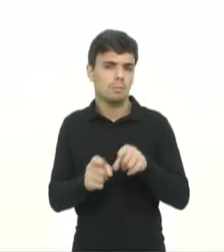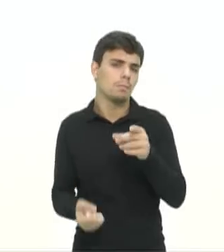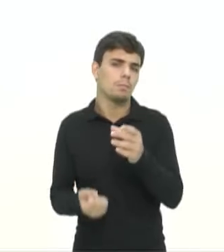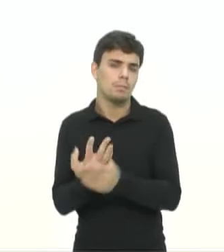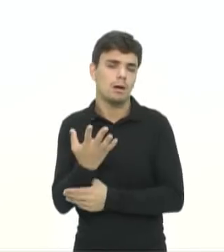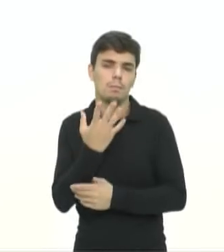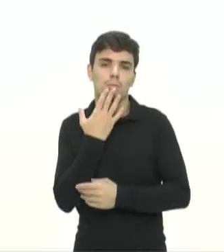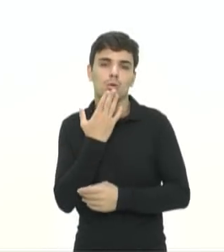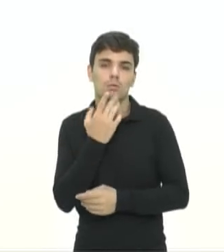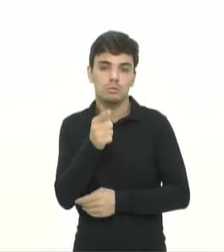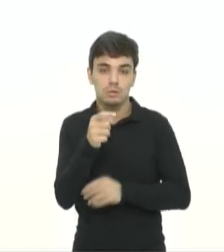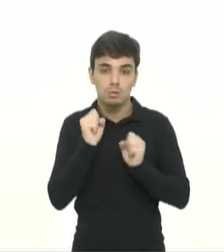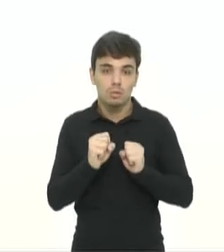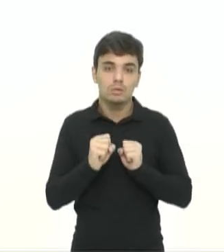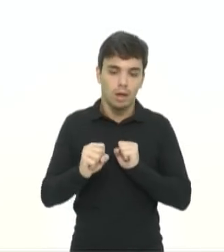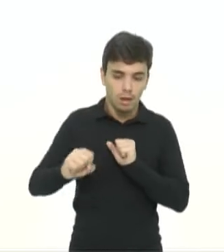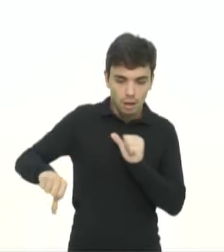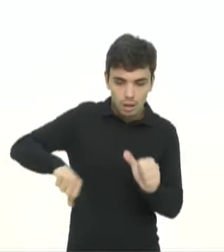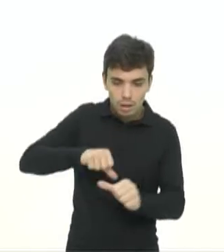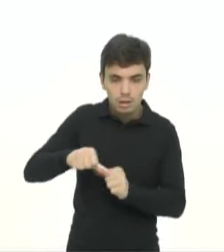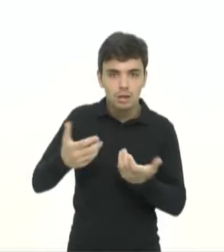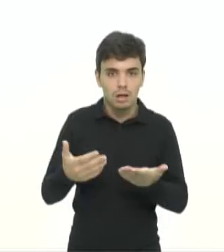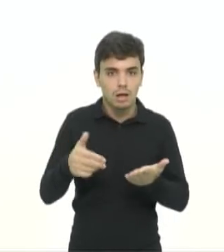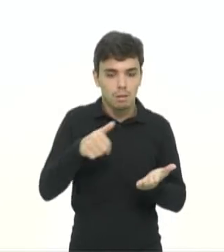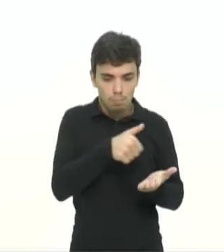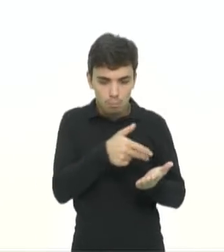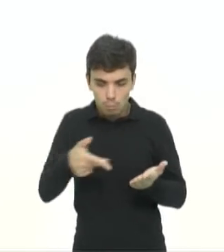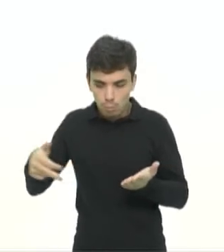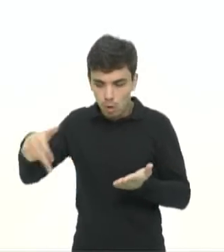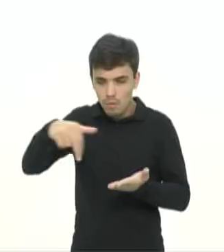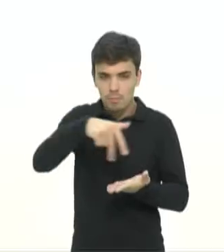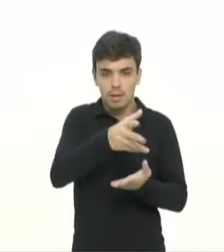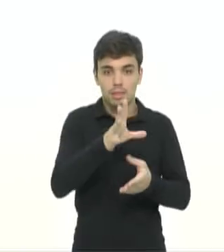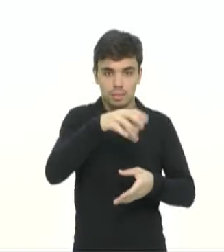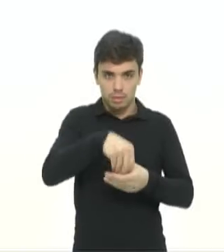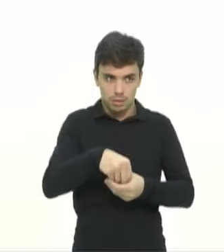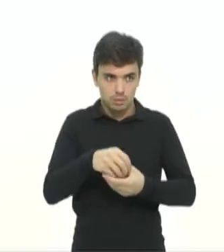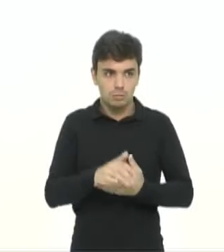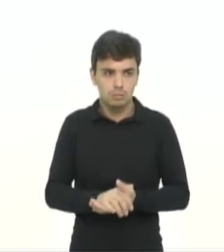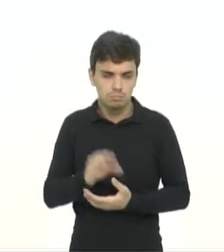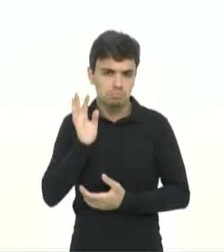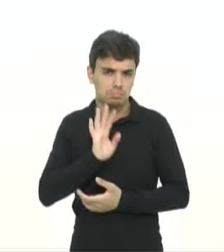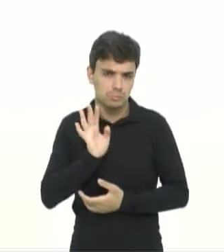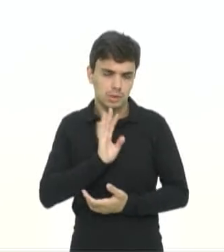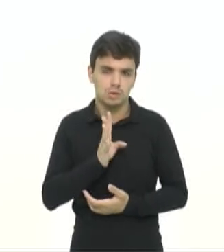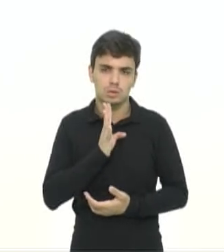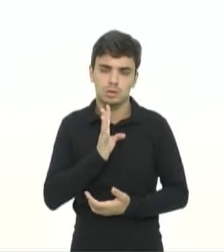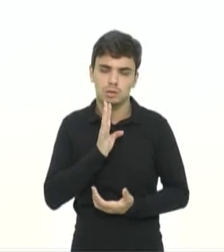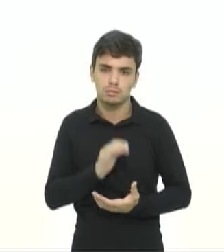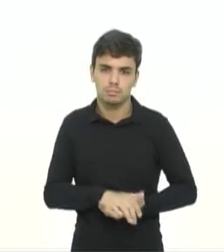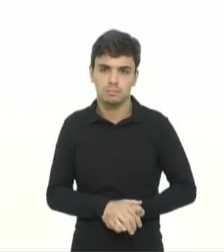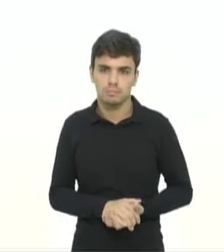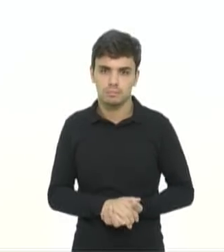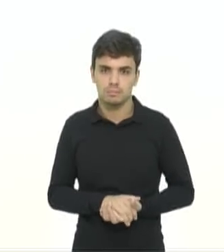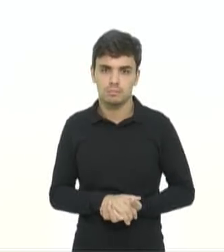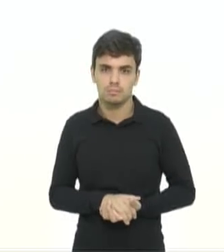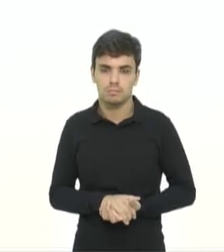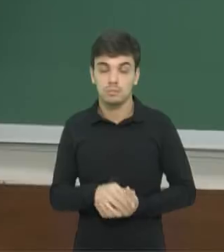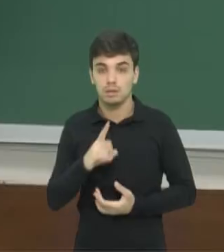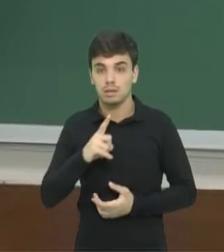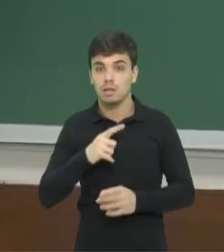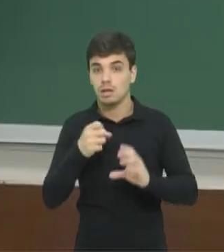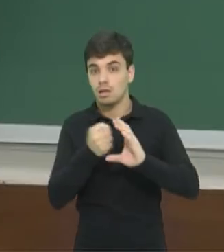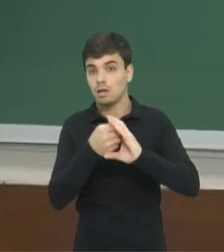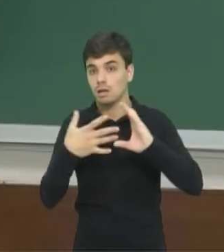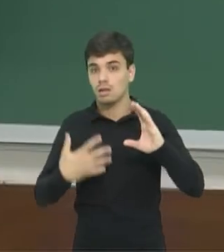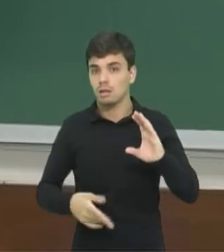consegue, inclusive, transitar, né, dentro dela, que é muito interessante da gente conhecer também. Gente, a gente tem aqui as